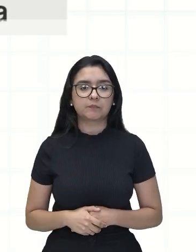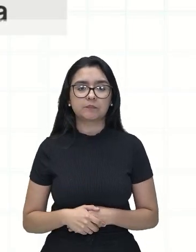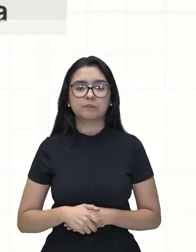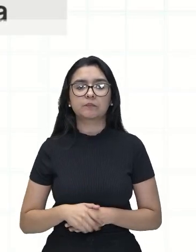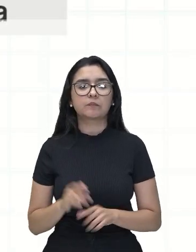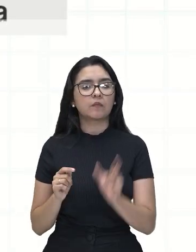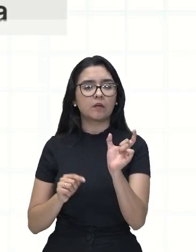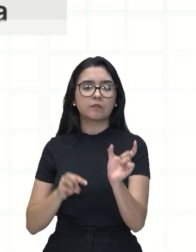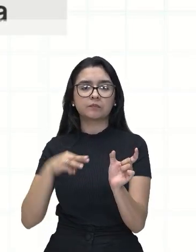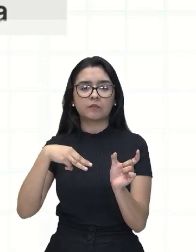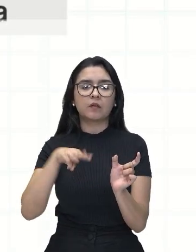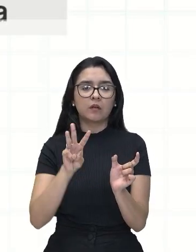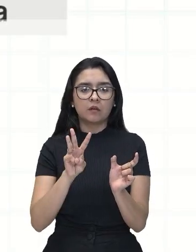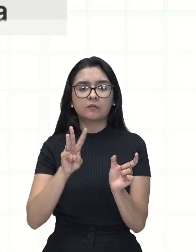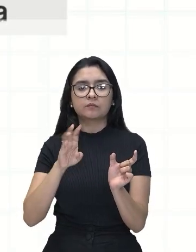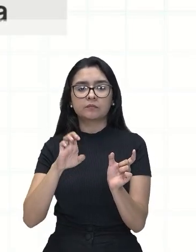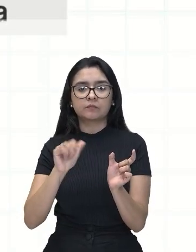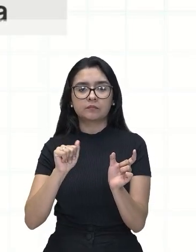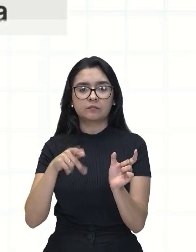Weakness.